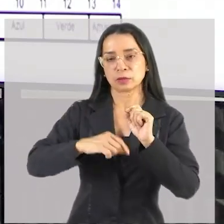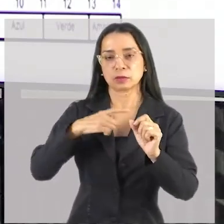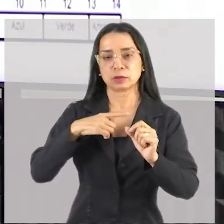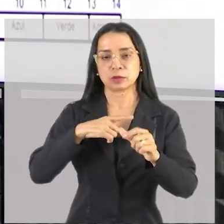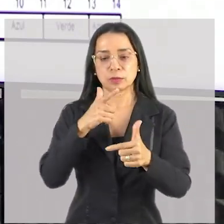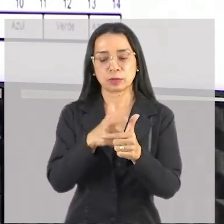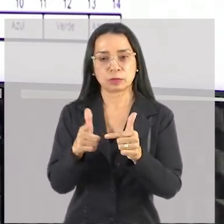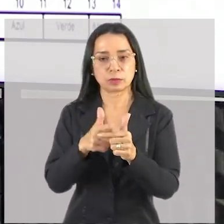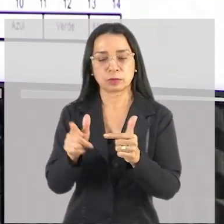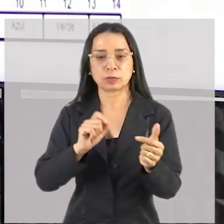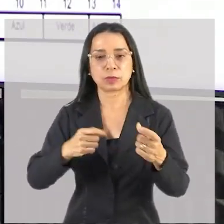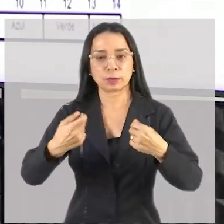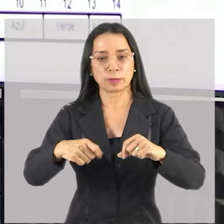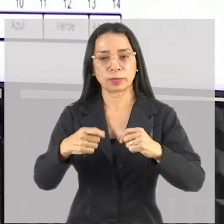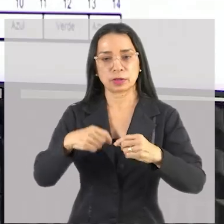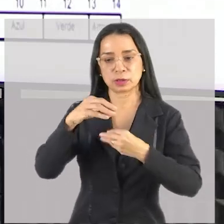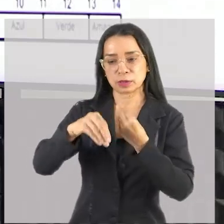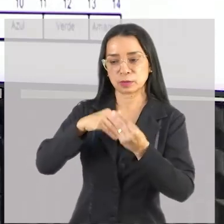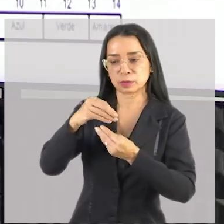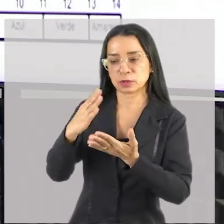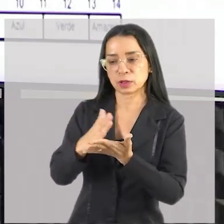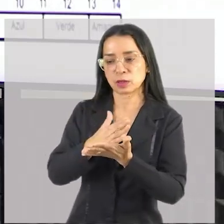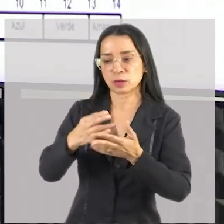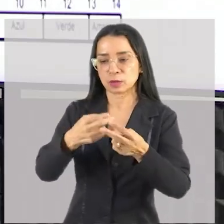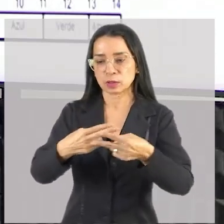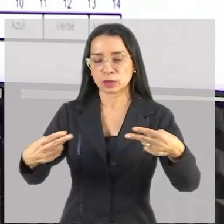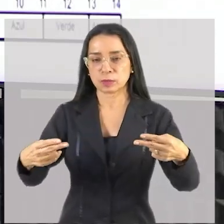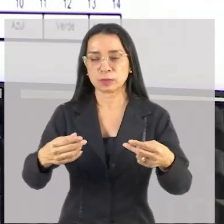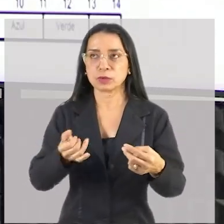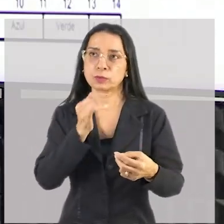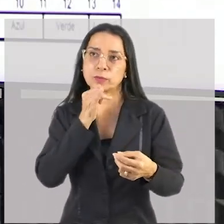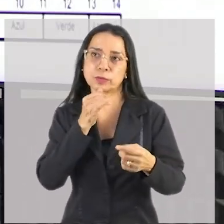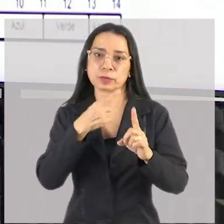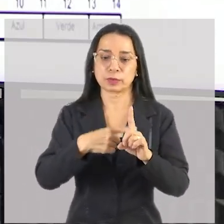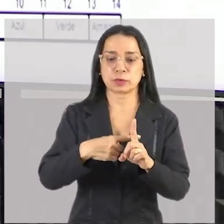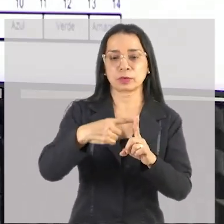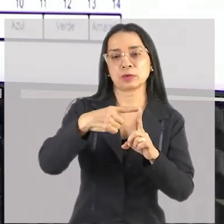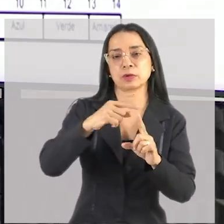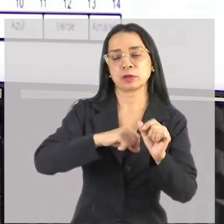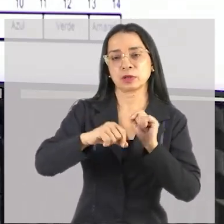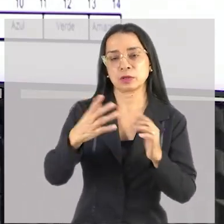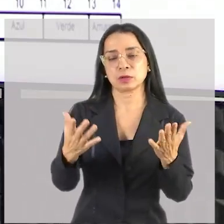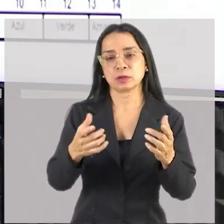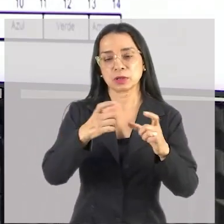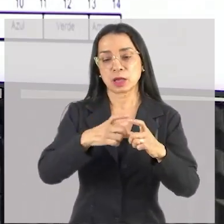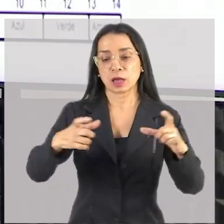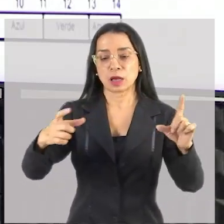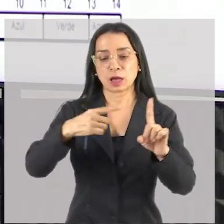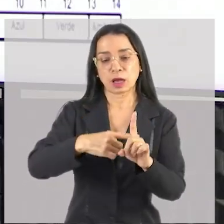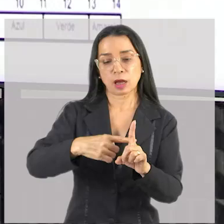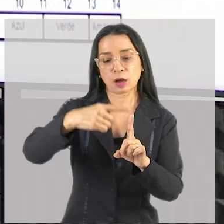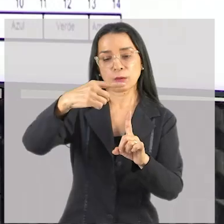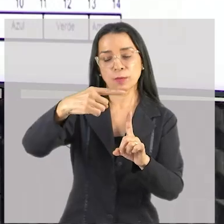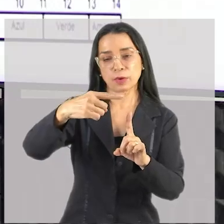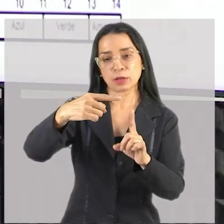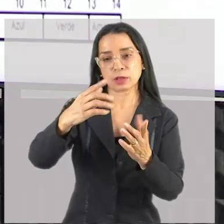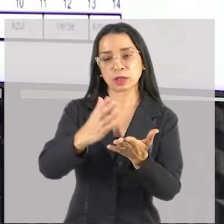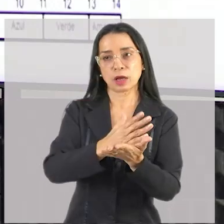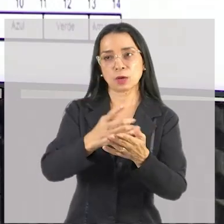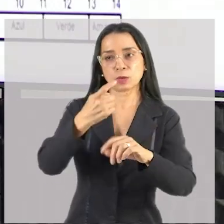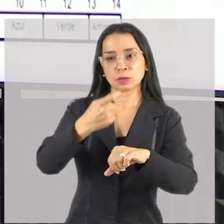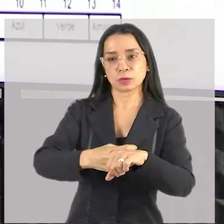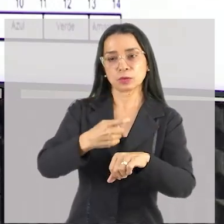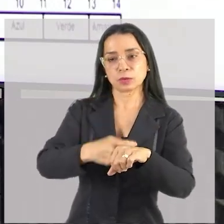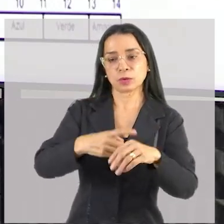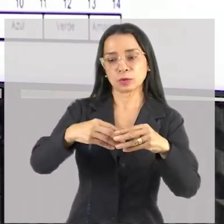problemas. Aí você precisa mexer em alguns fatores, como na temperatura, porque se atualmente a temperatura, alguns sólidos, eles se dissolvem